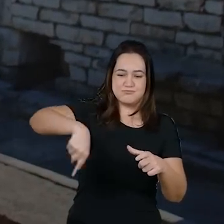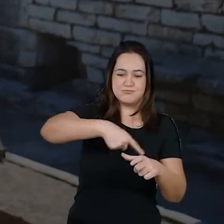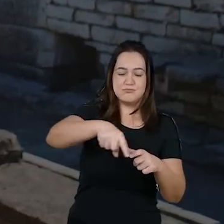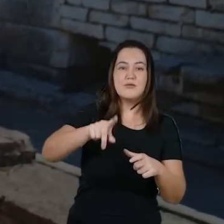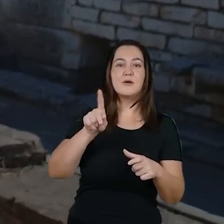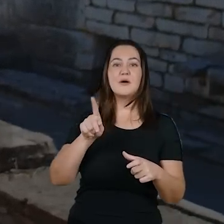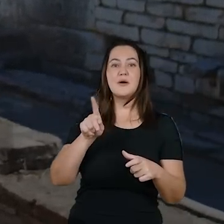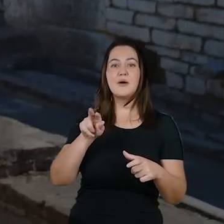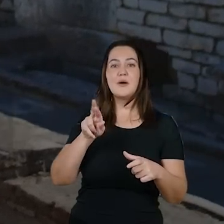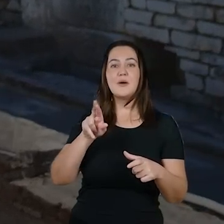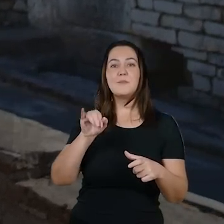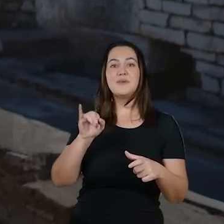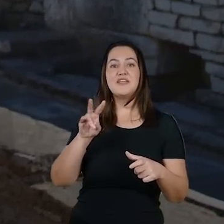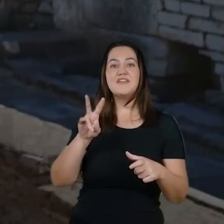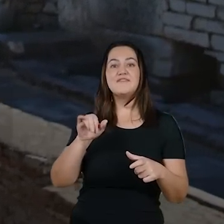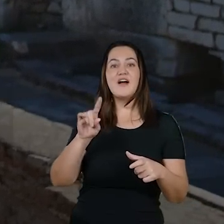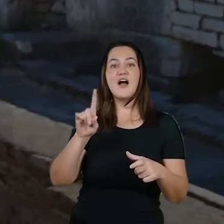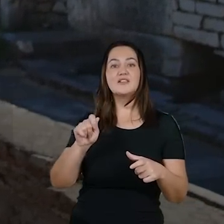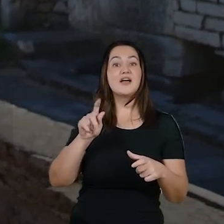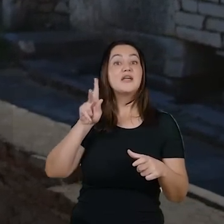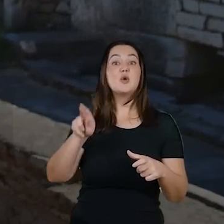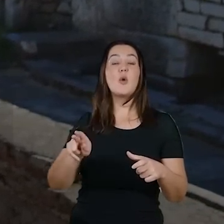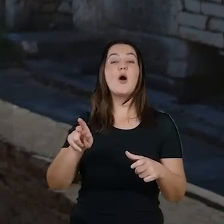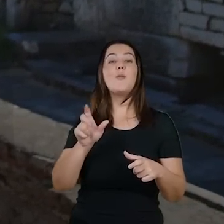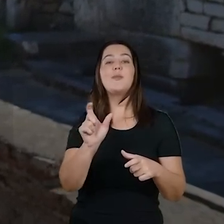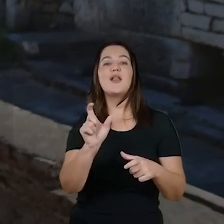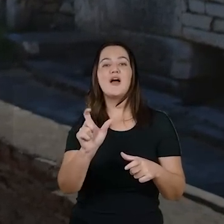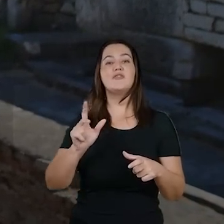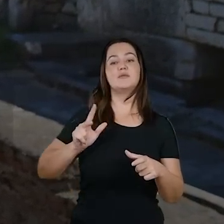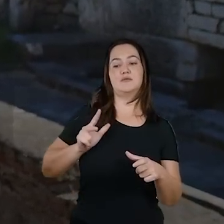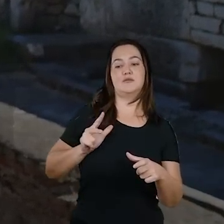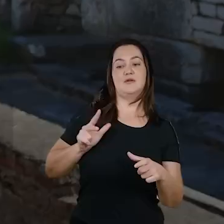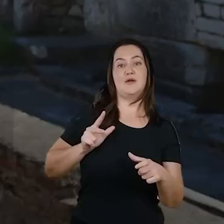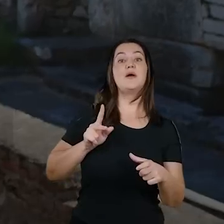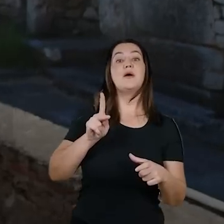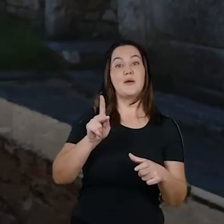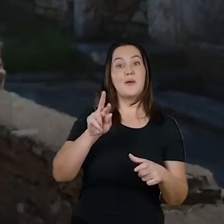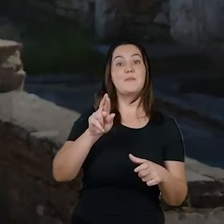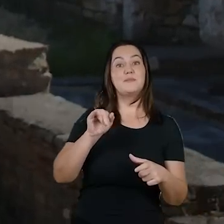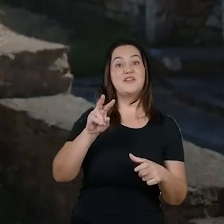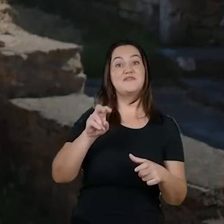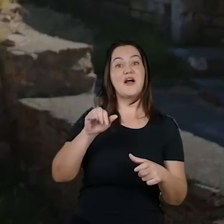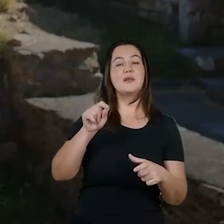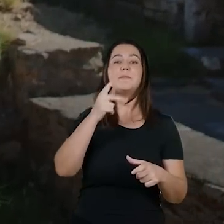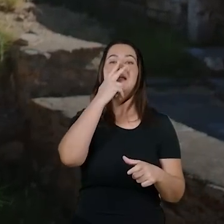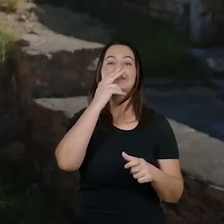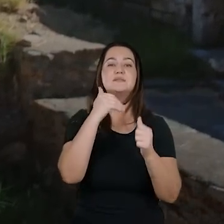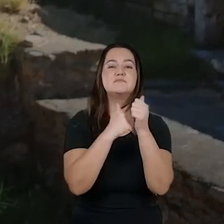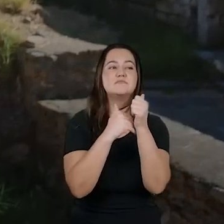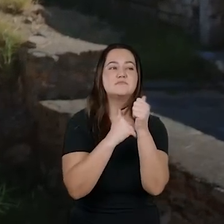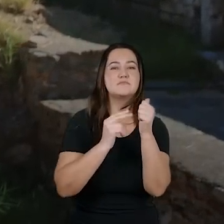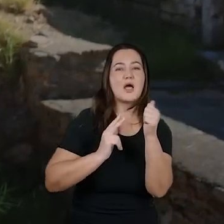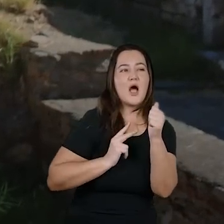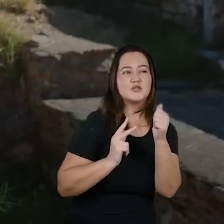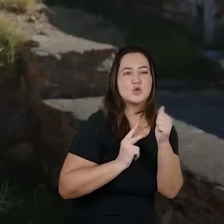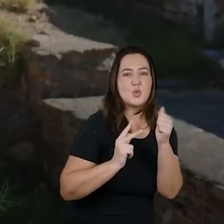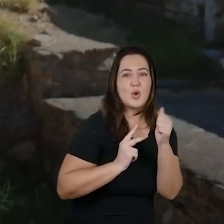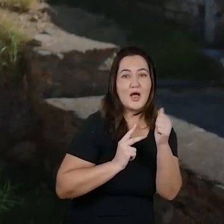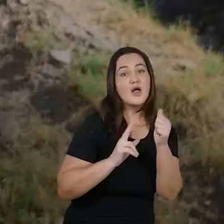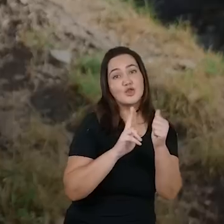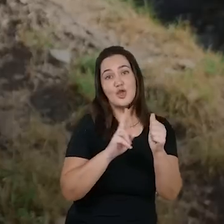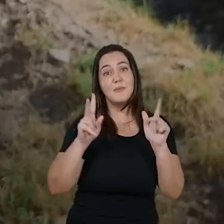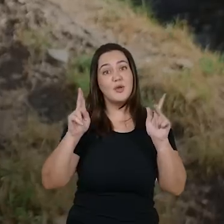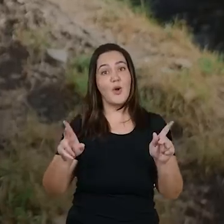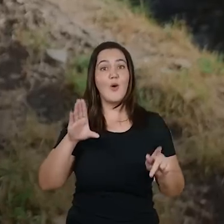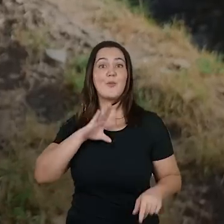privada, que alguns usam até hoje para banheiro público. E as pessoas pensam que privada significava, lugar privativo.